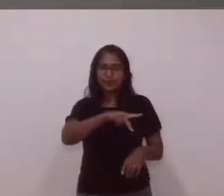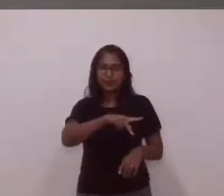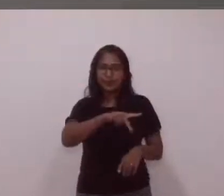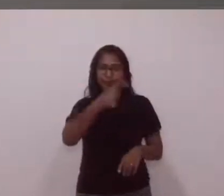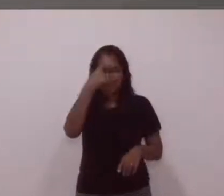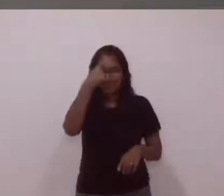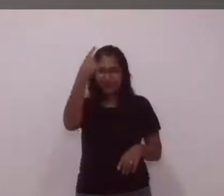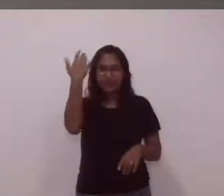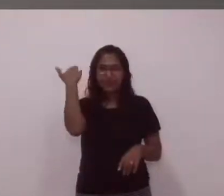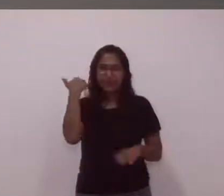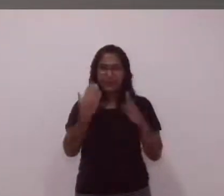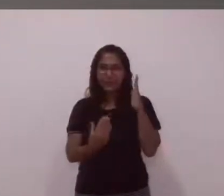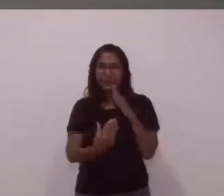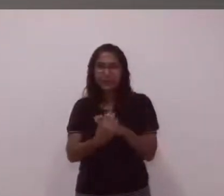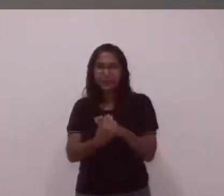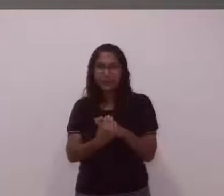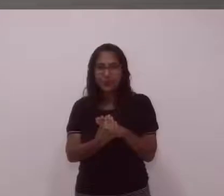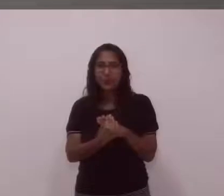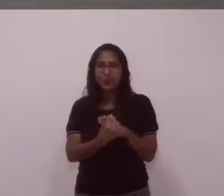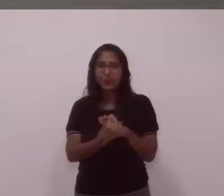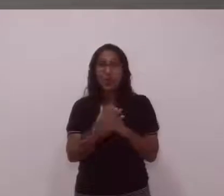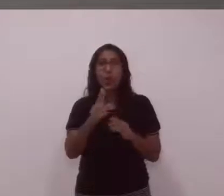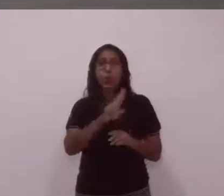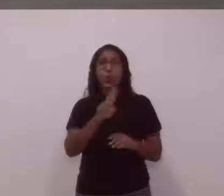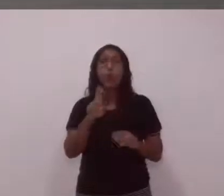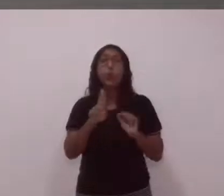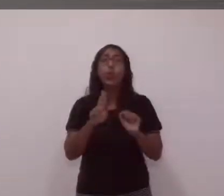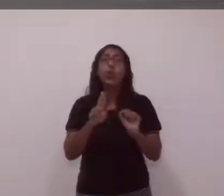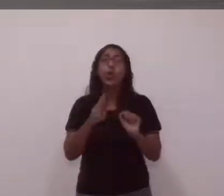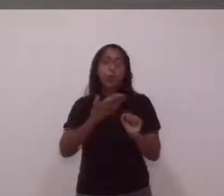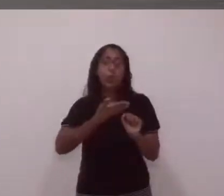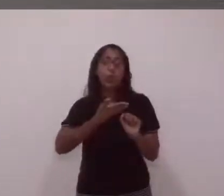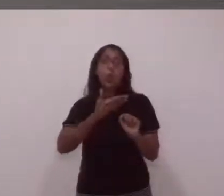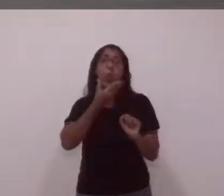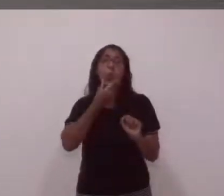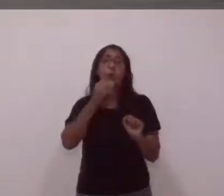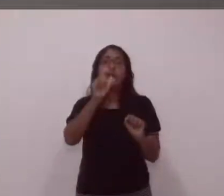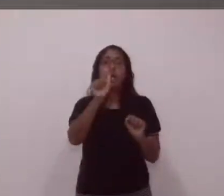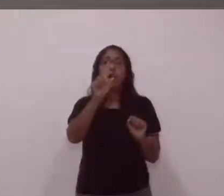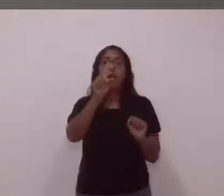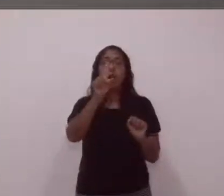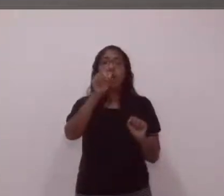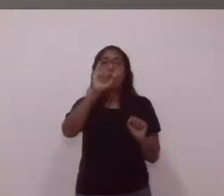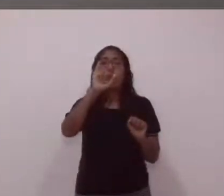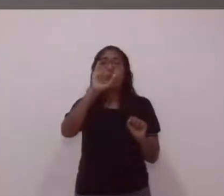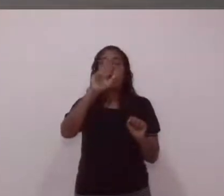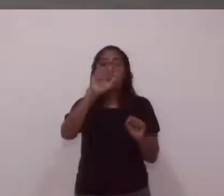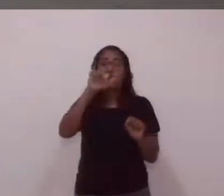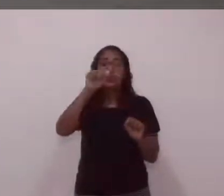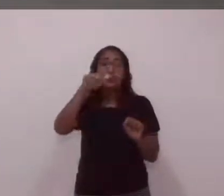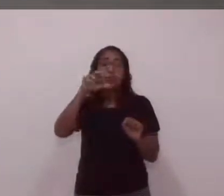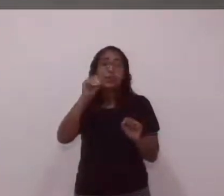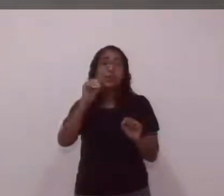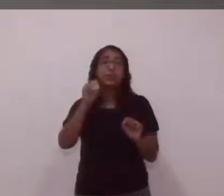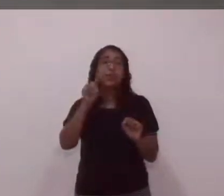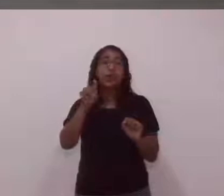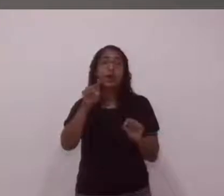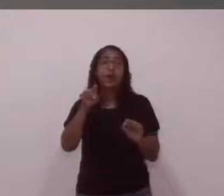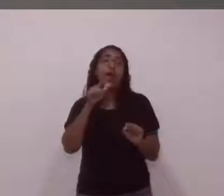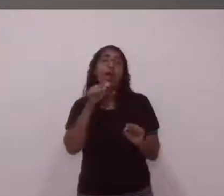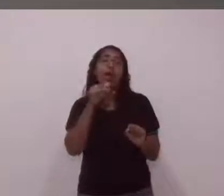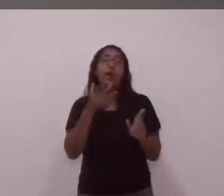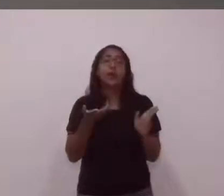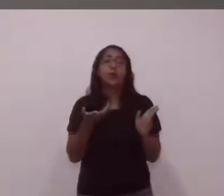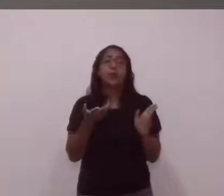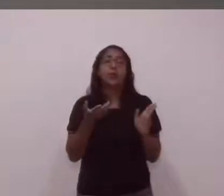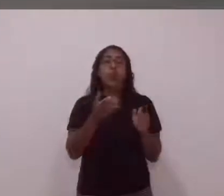inquérito que foi aberto eu vou até citar o nome é amigo de todos nós aqui do Adriano de Souza por conta dos cópios de água vocês